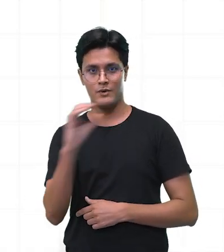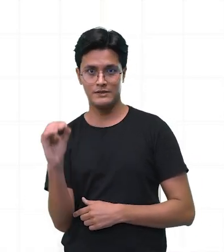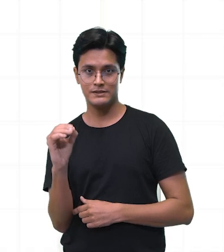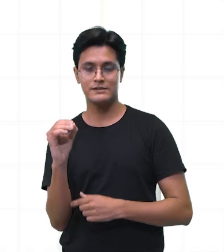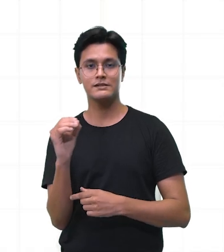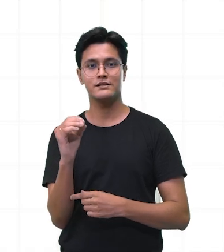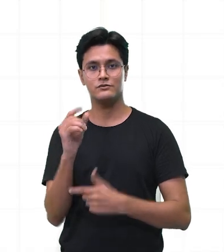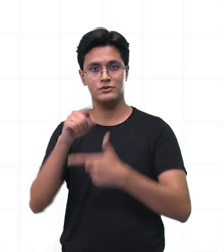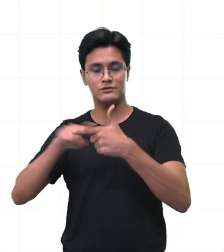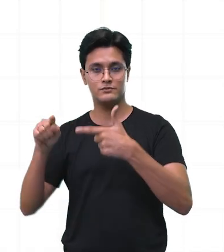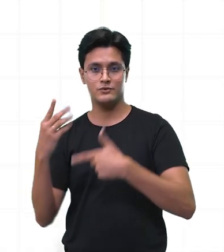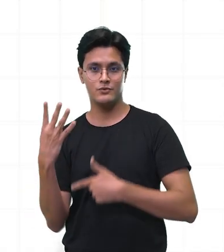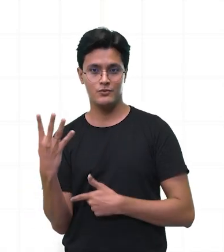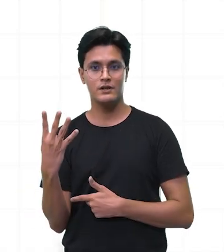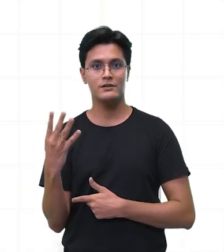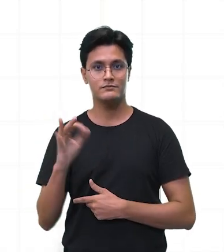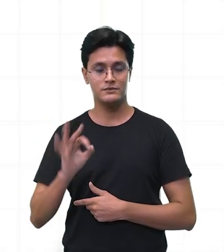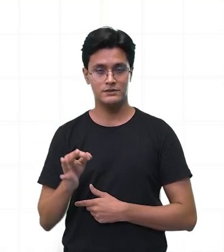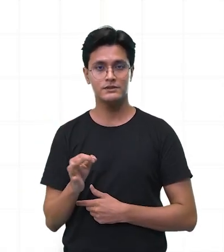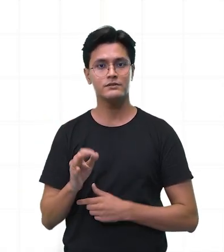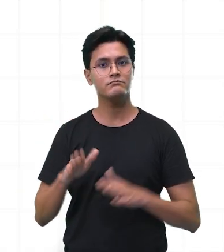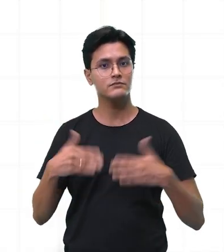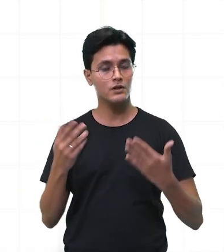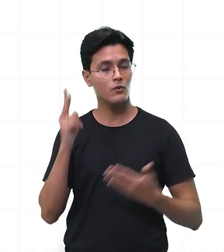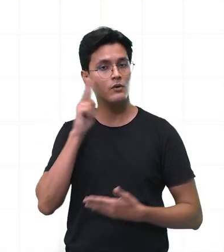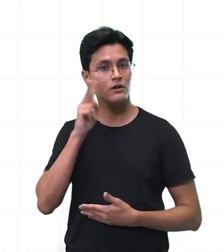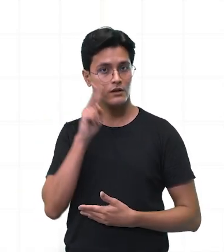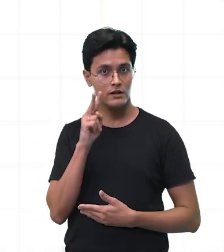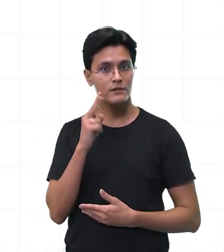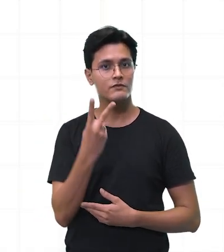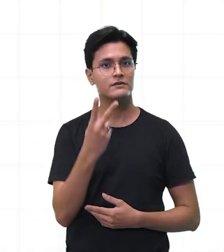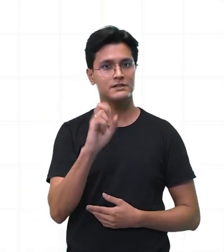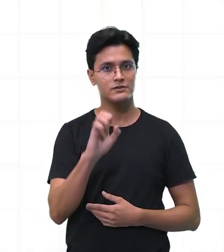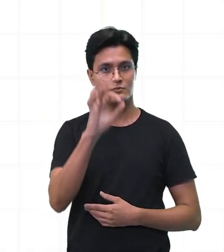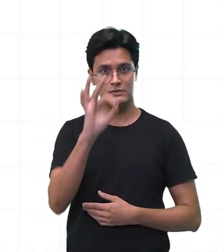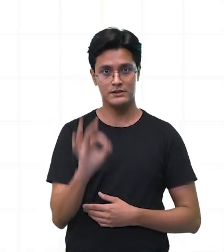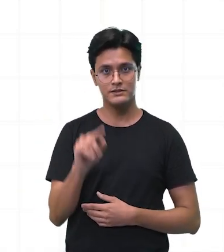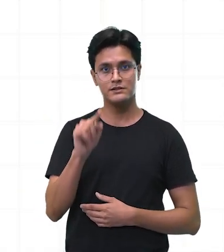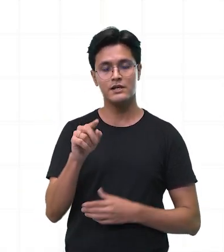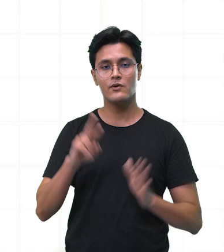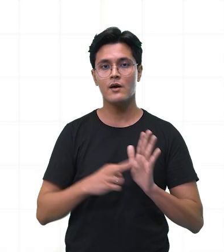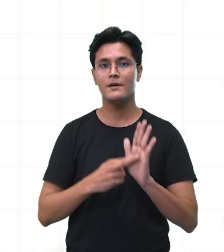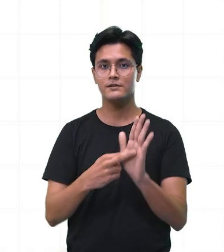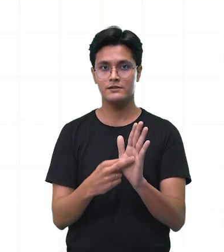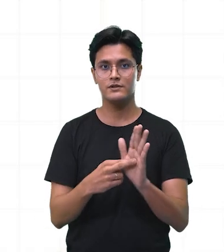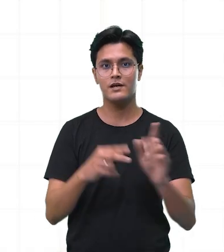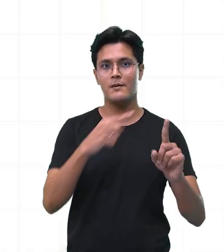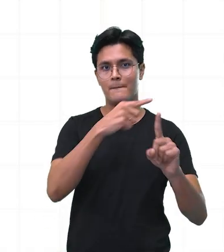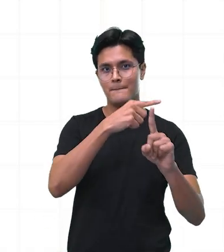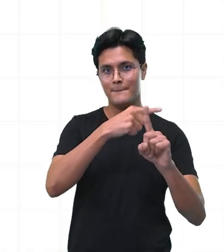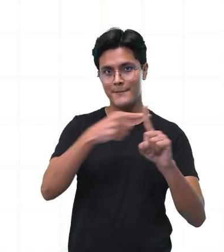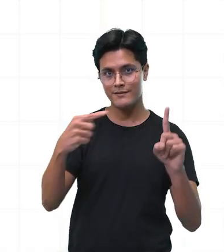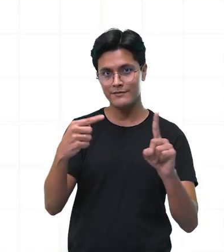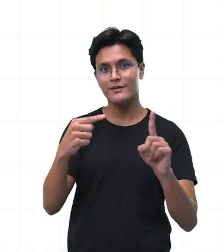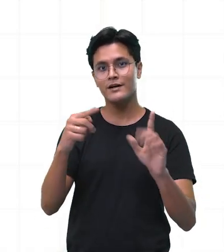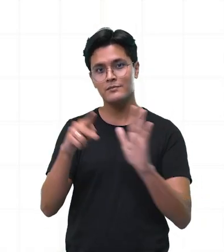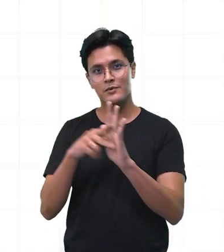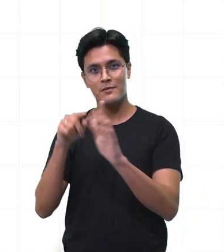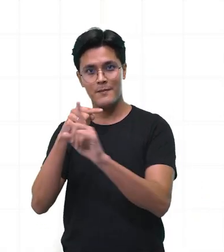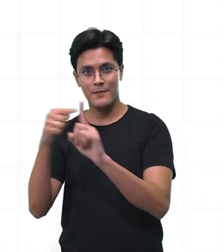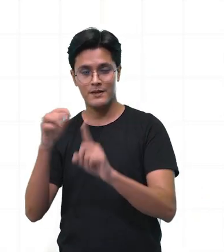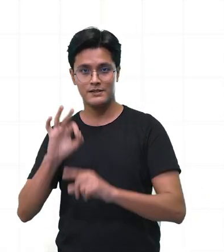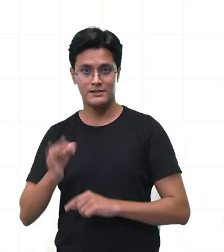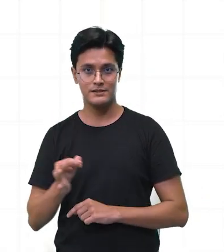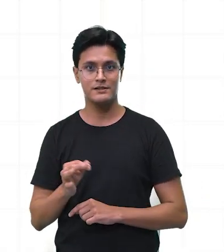Então, lembrem-se, 25% é metade da metade. Ou seja, uma divisão por 4 ou divisão por 2 seguida,